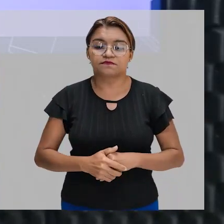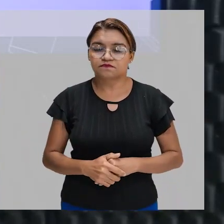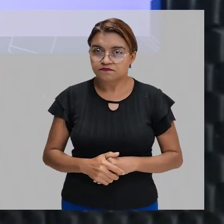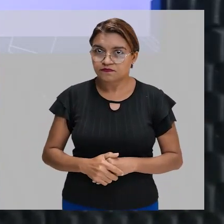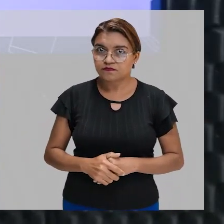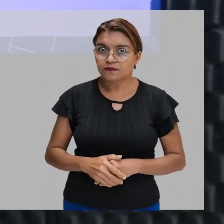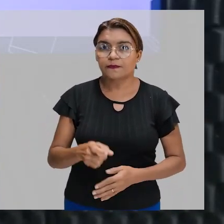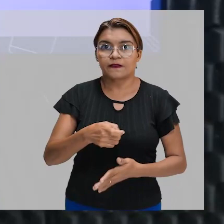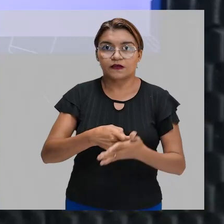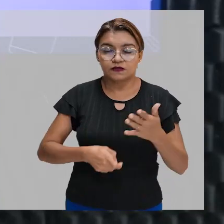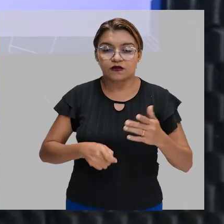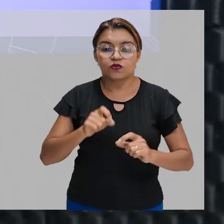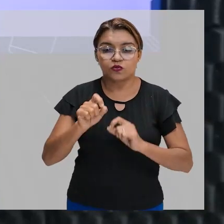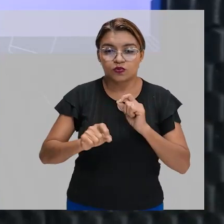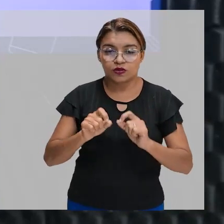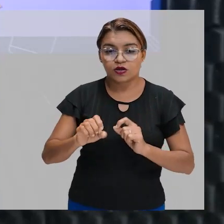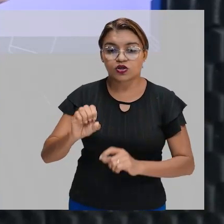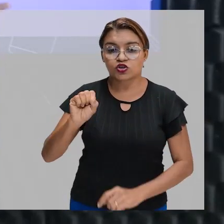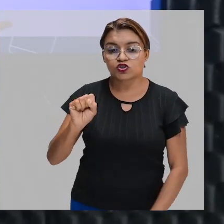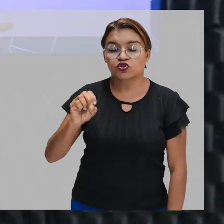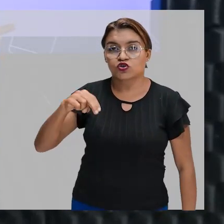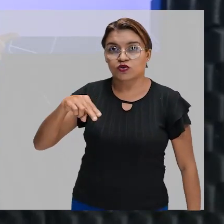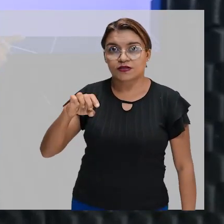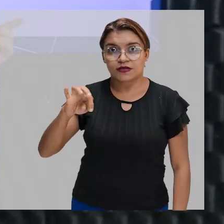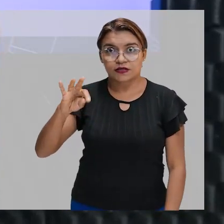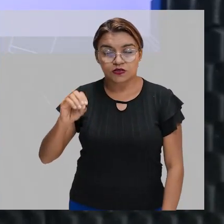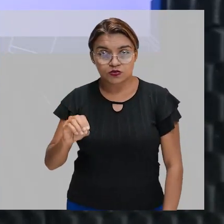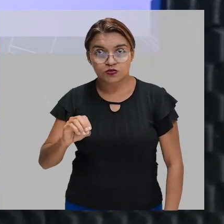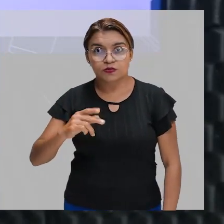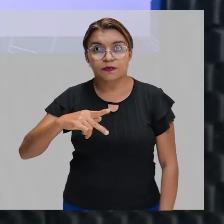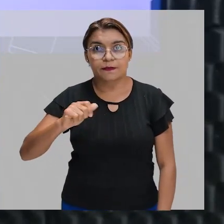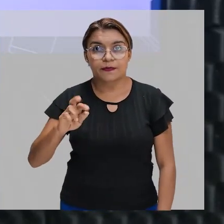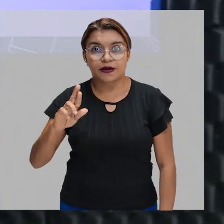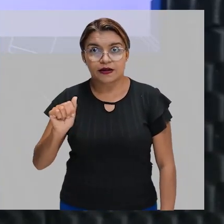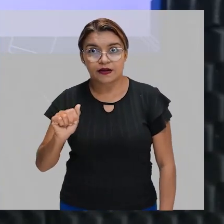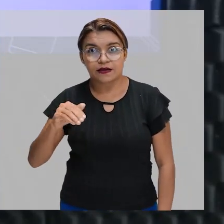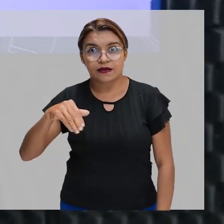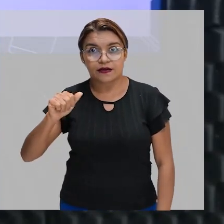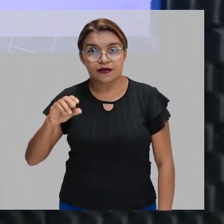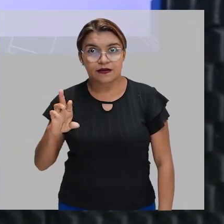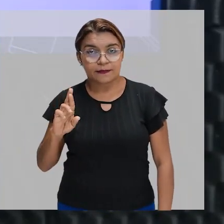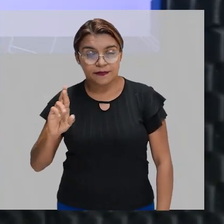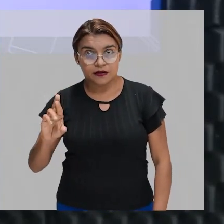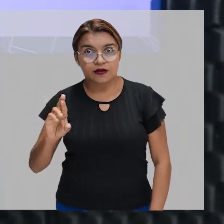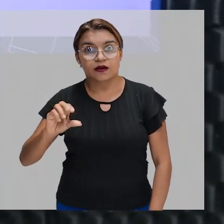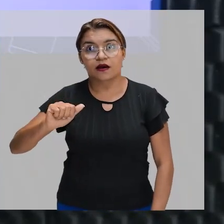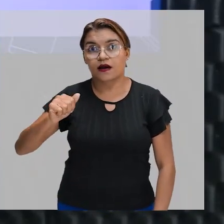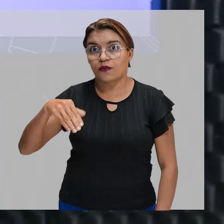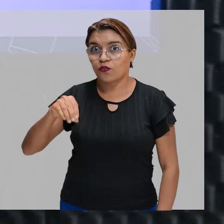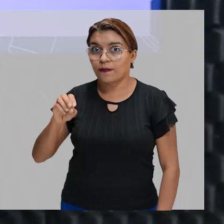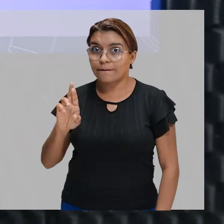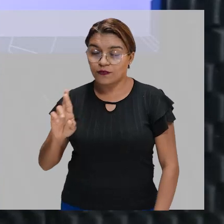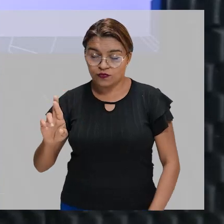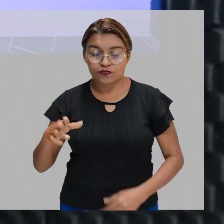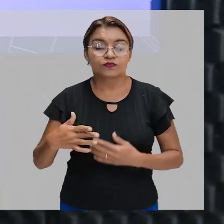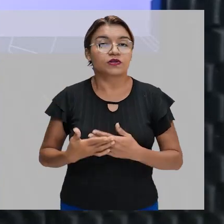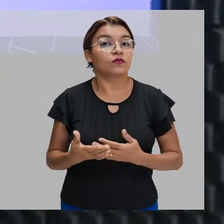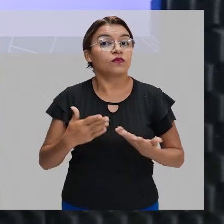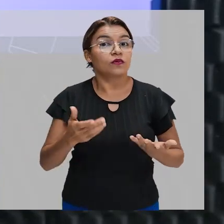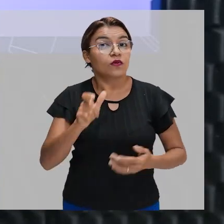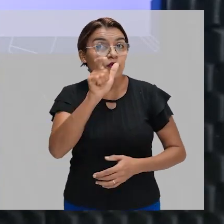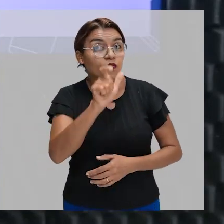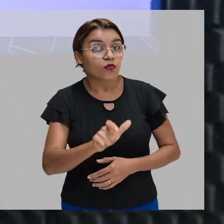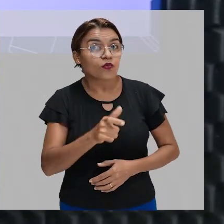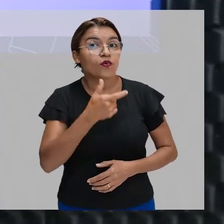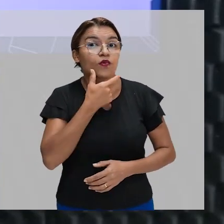aqui é de sonetos para amar o amor Camões é uma uma